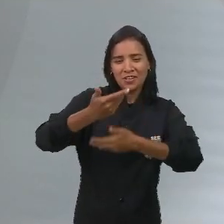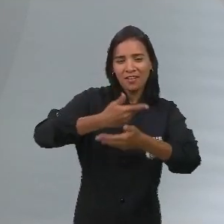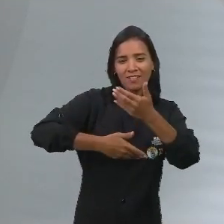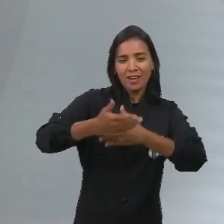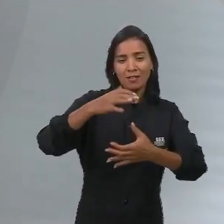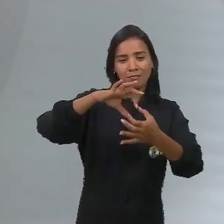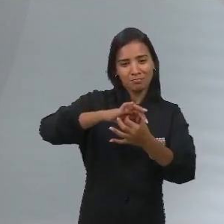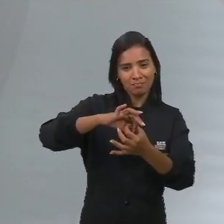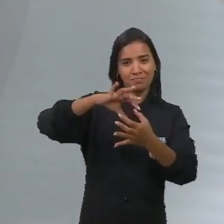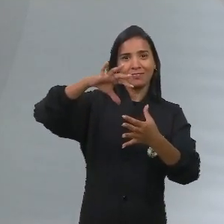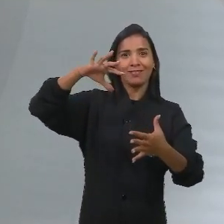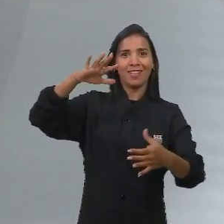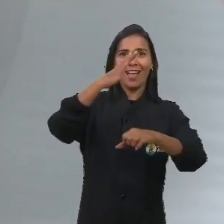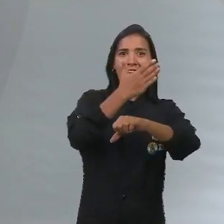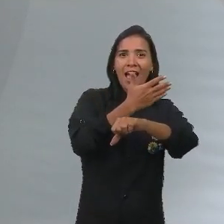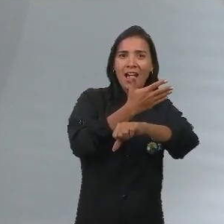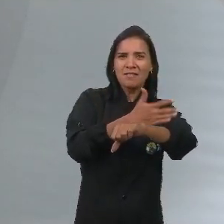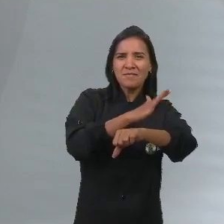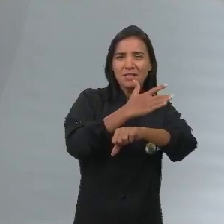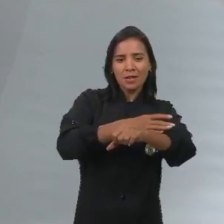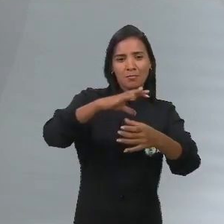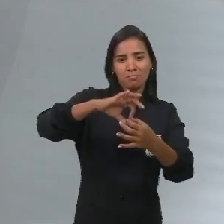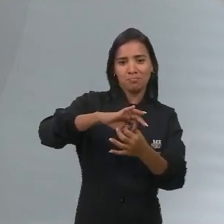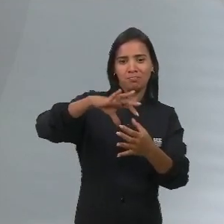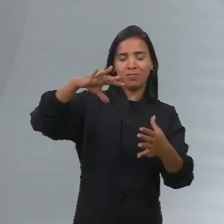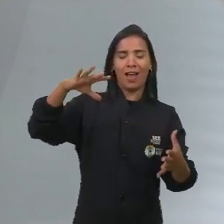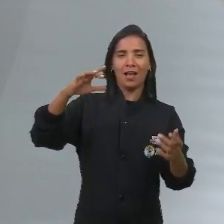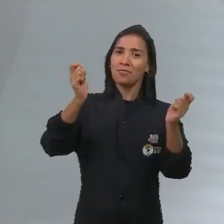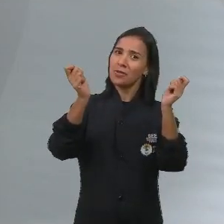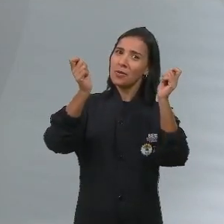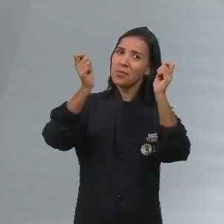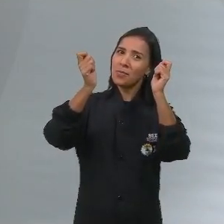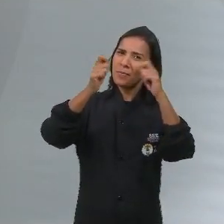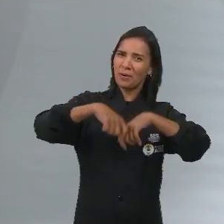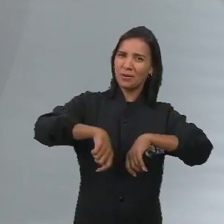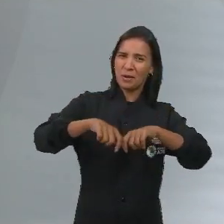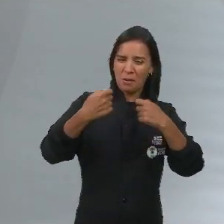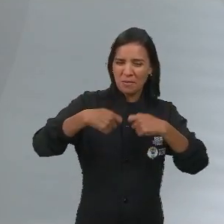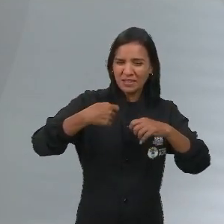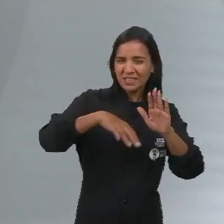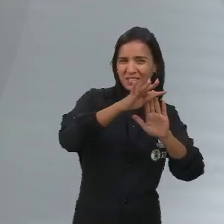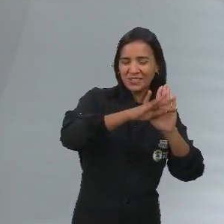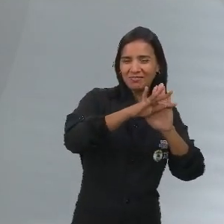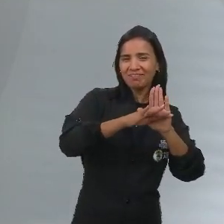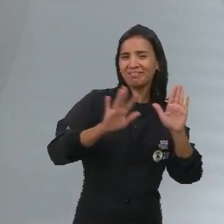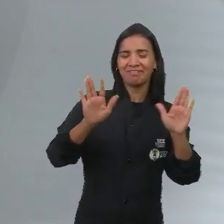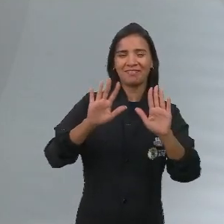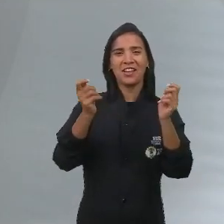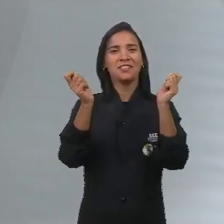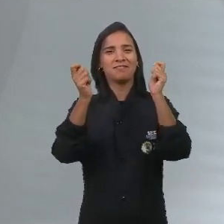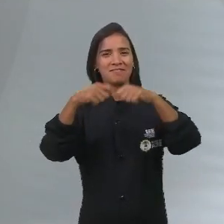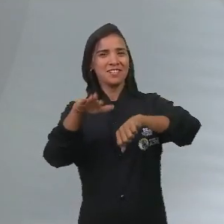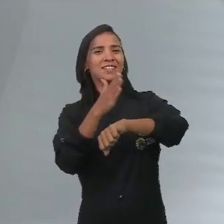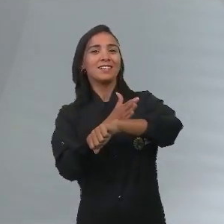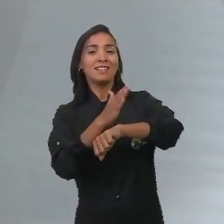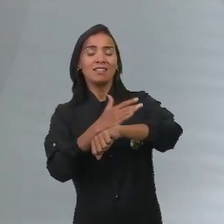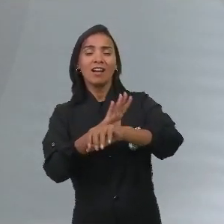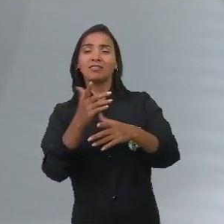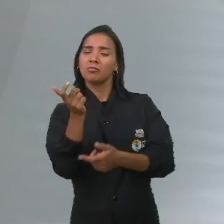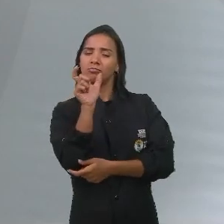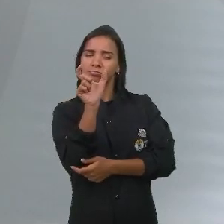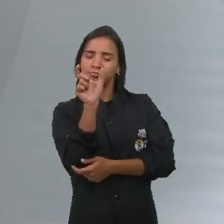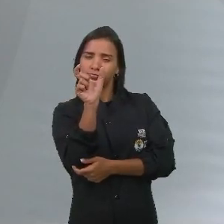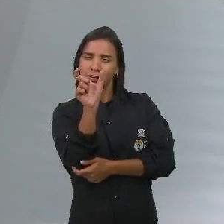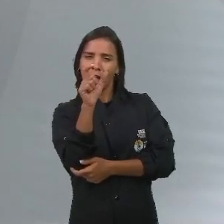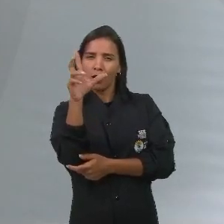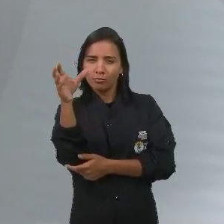contexto técnico de Fato né textual é um aprendizado um pouco mais dinâmico leve essa palavra ludicidade O que que